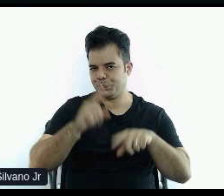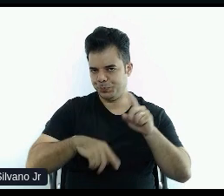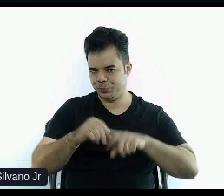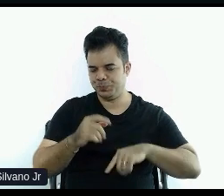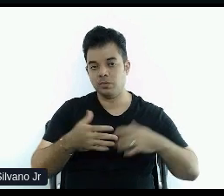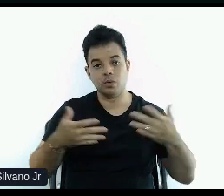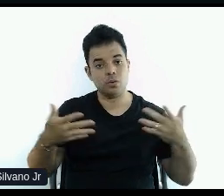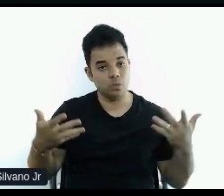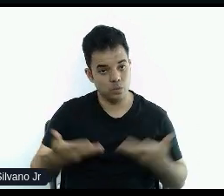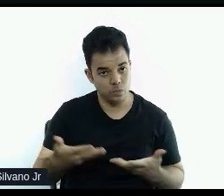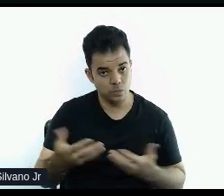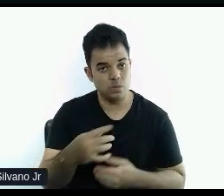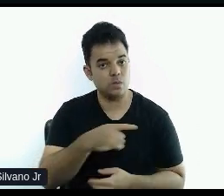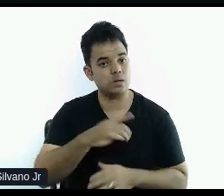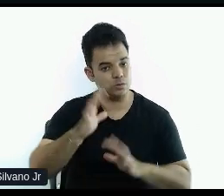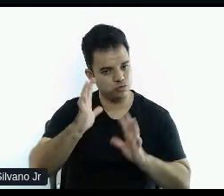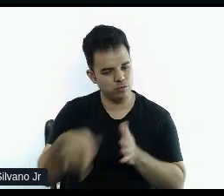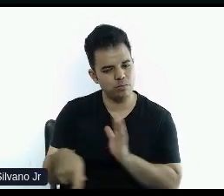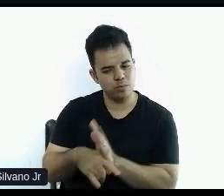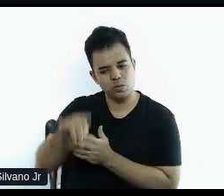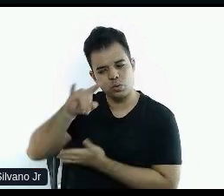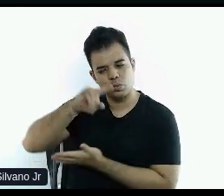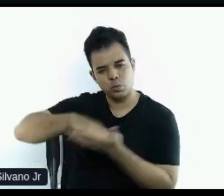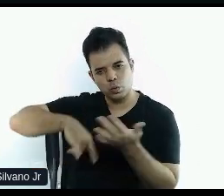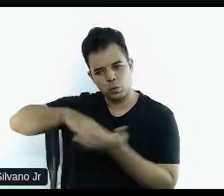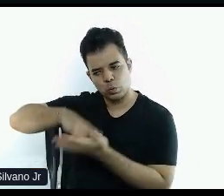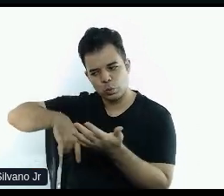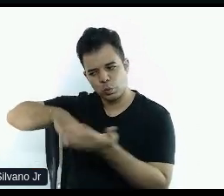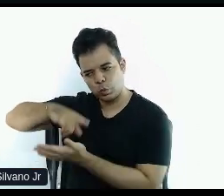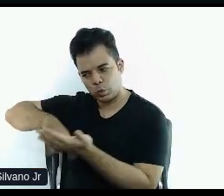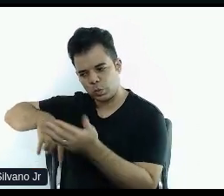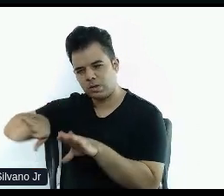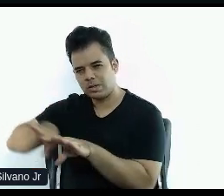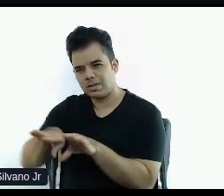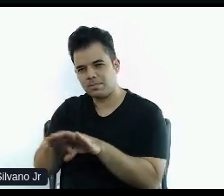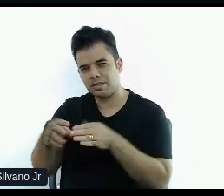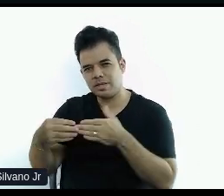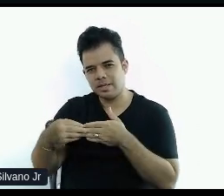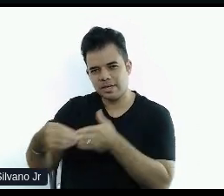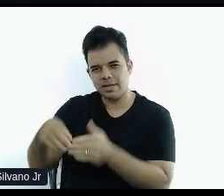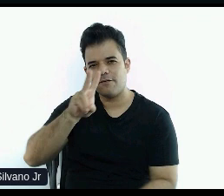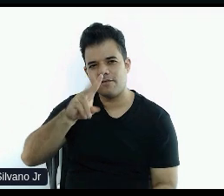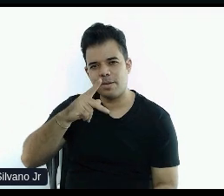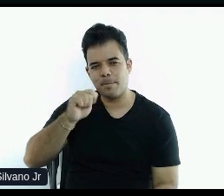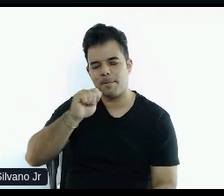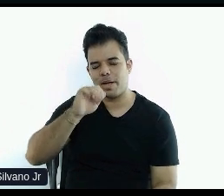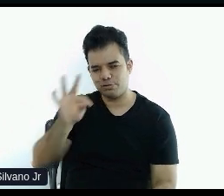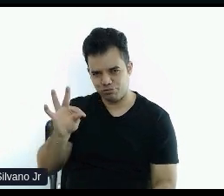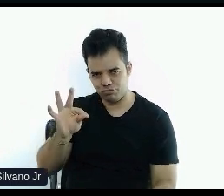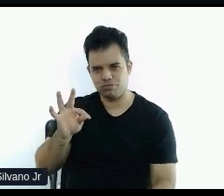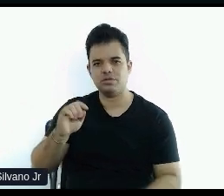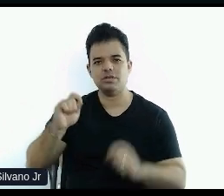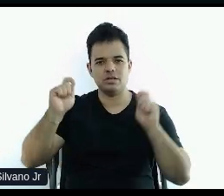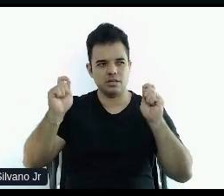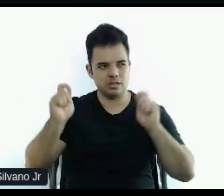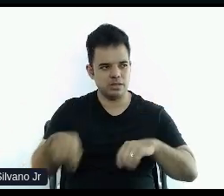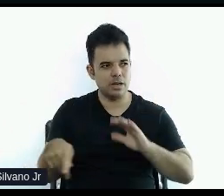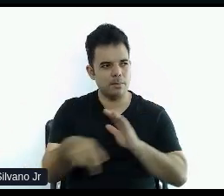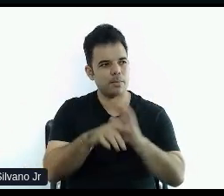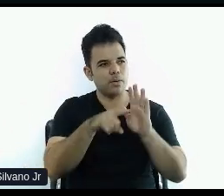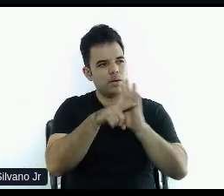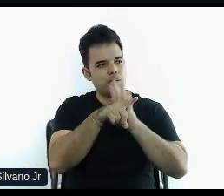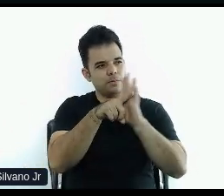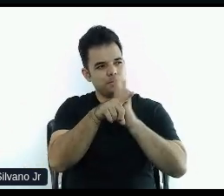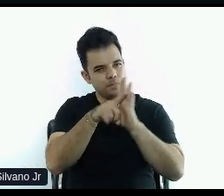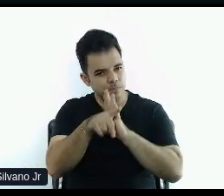tem alguns documentos e alguns guias, como o VPAT, que fazem a avaliação do